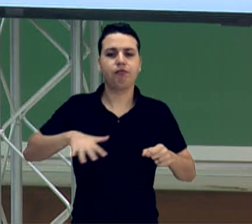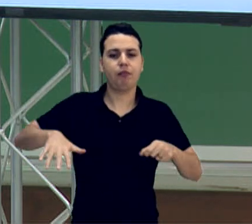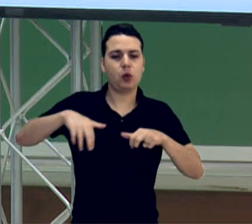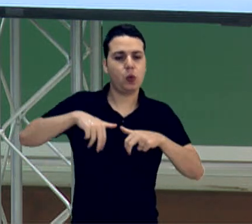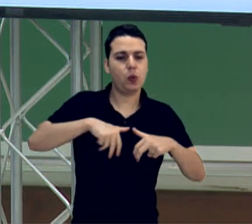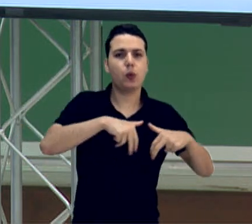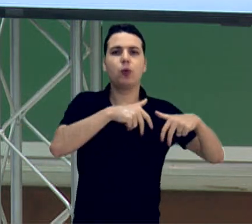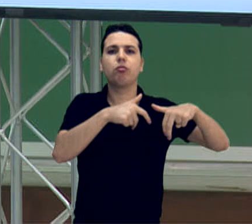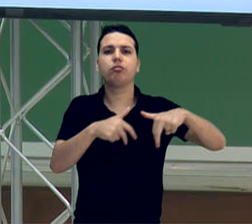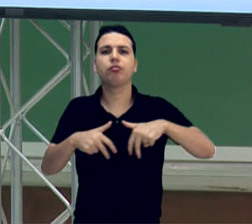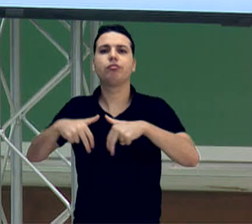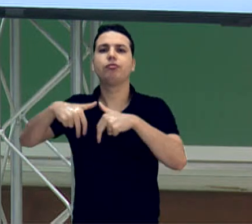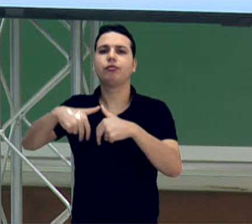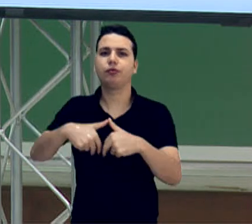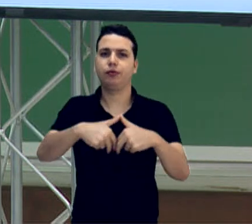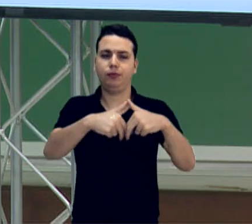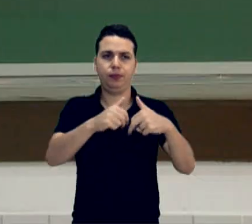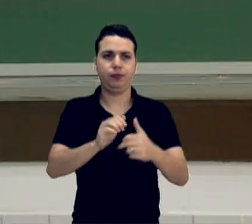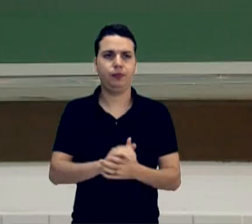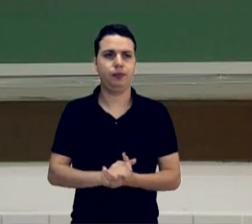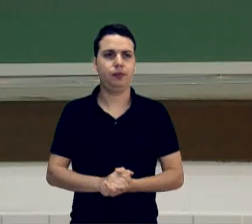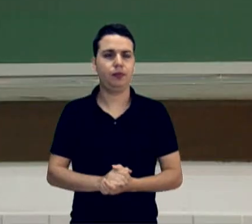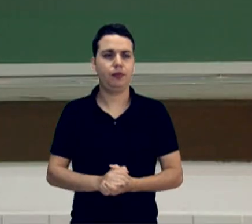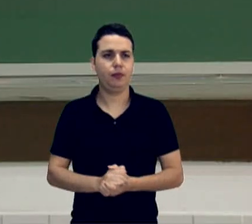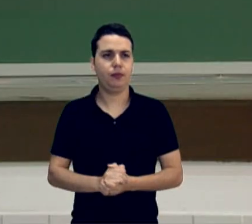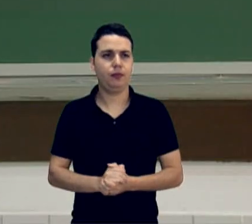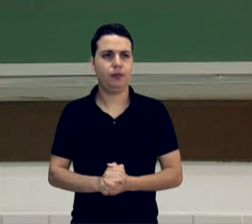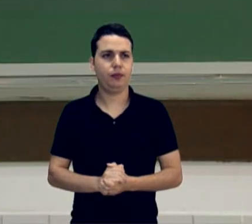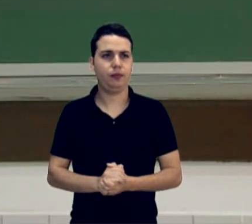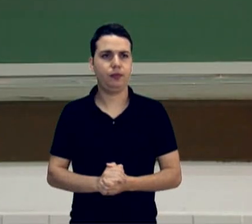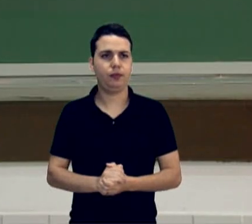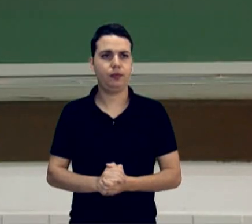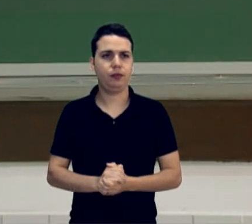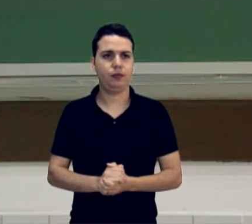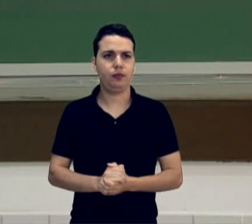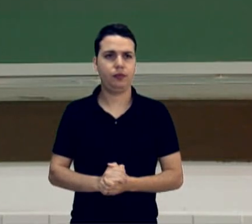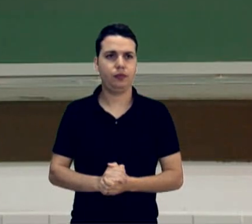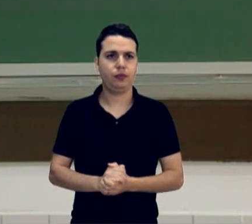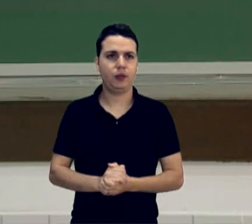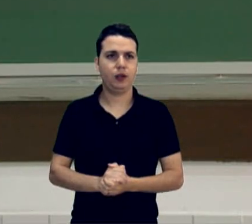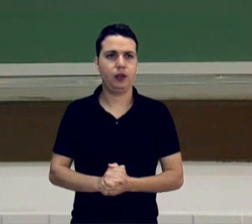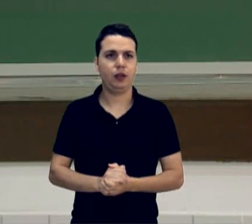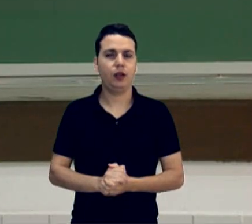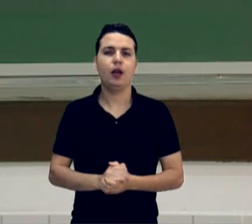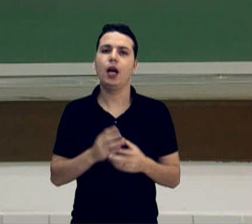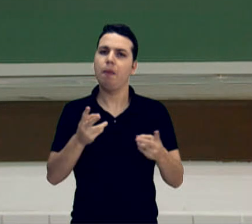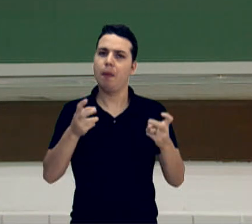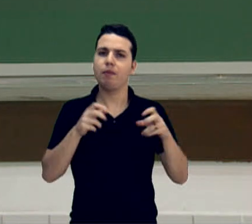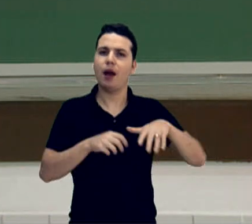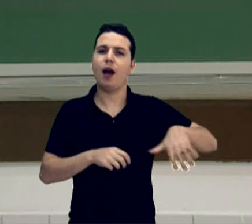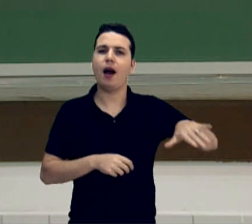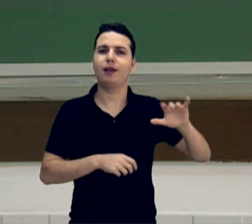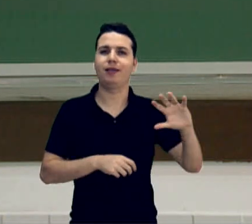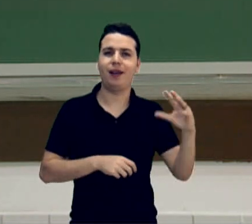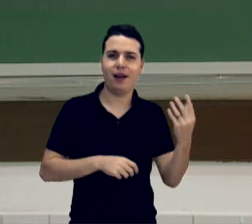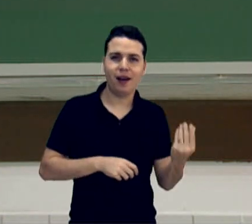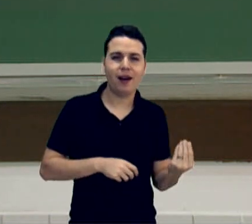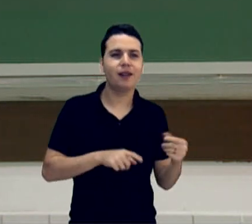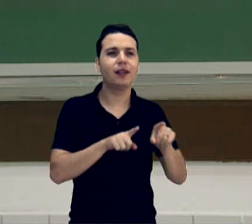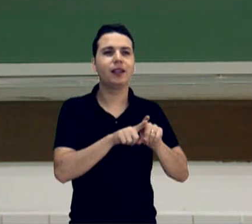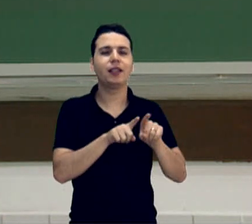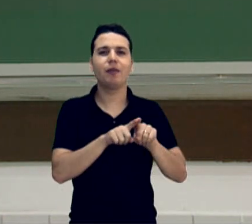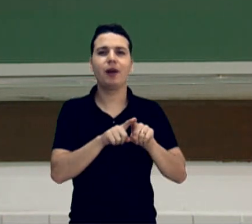espaço. Certo? Então, a gente observa tanto nas invernadas artísticas, nas apresentações, como também